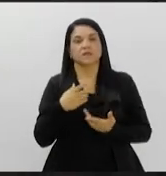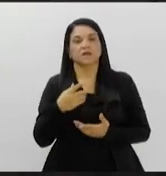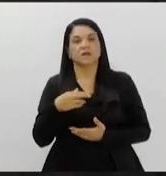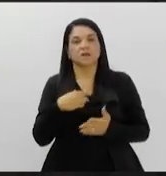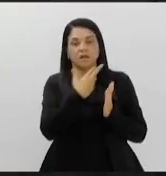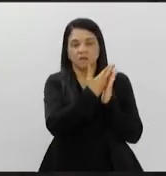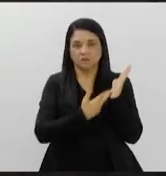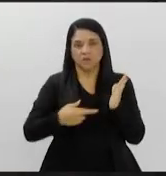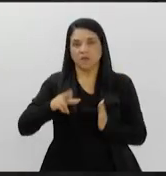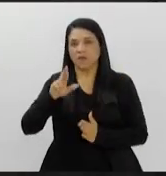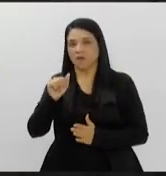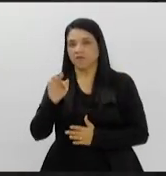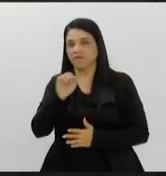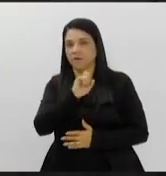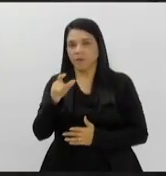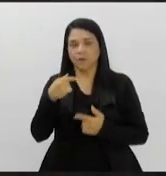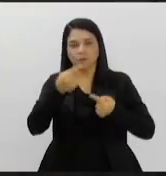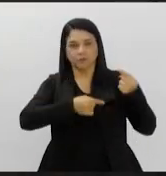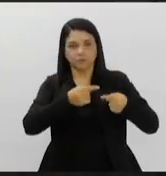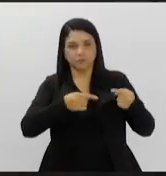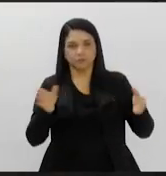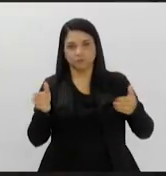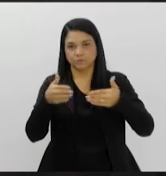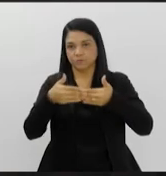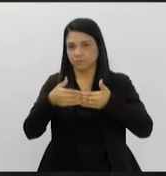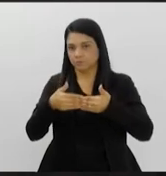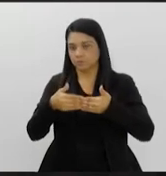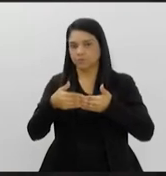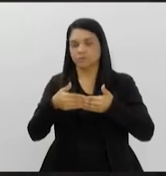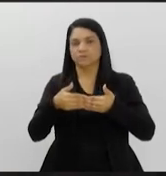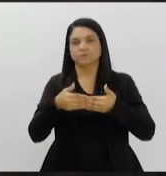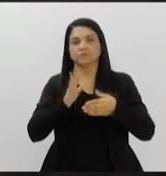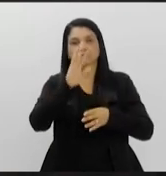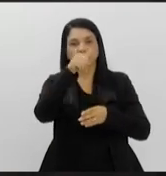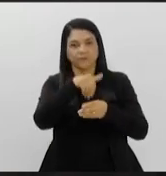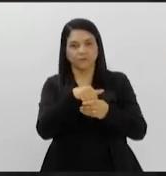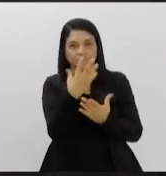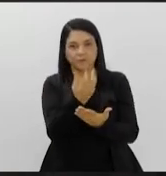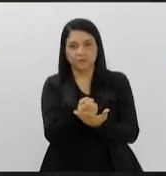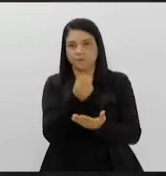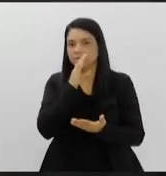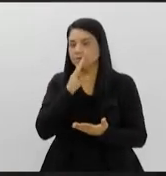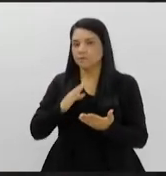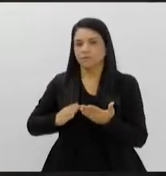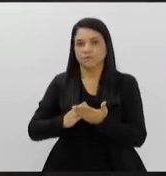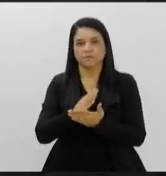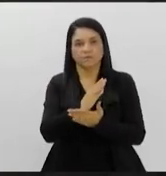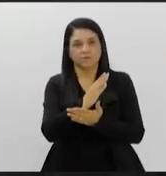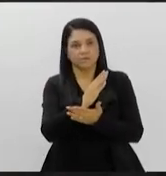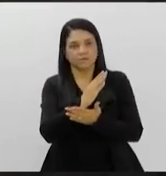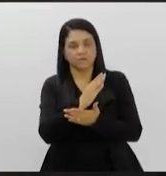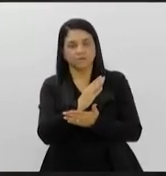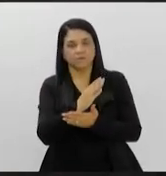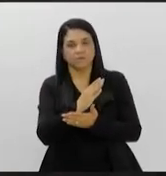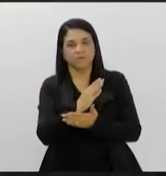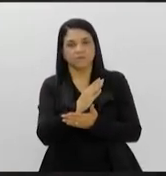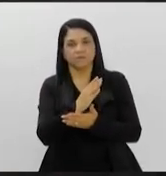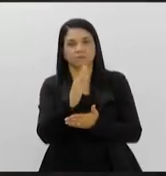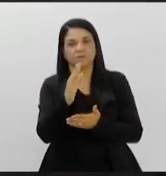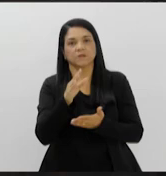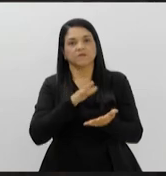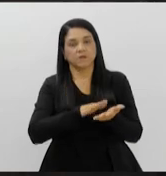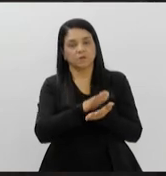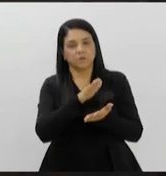Em discussão, não havendo quem queira discutir, encerrada a discussão. Em votação, senhores que aprovam, permaneçam como estão. Aprovado, vai